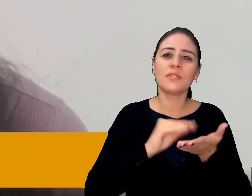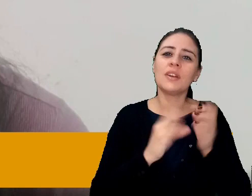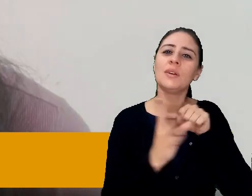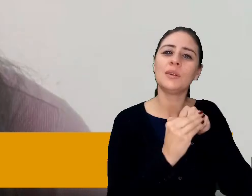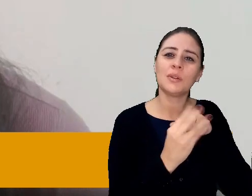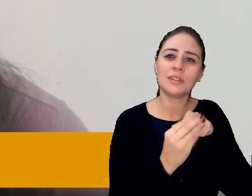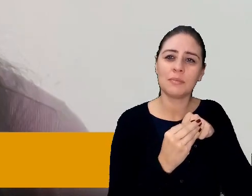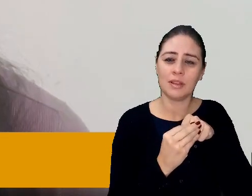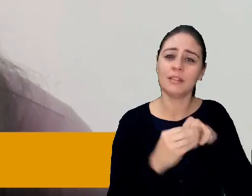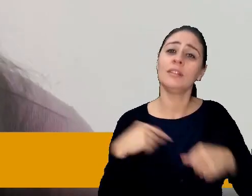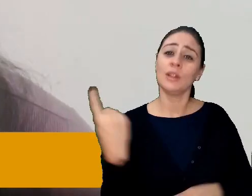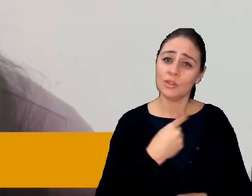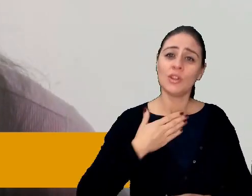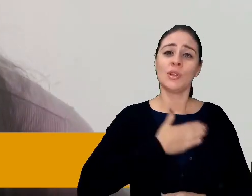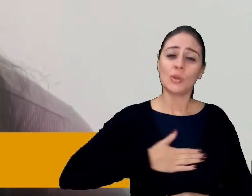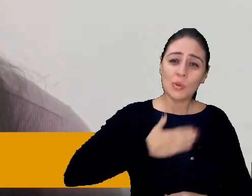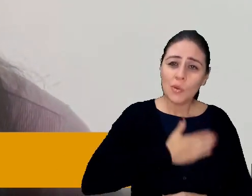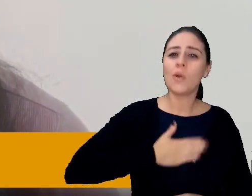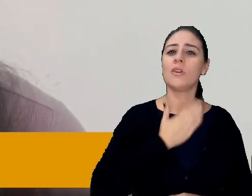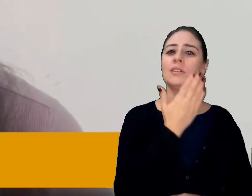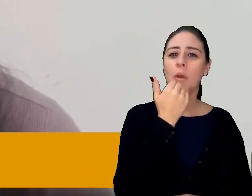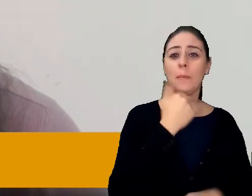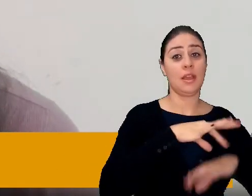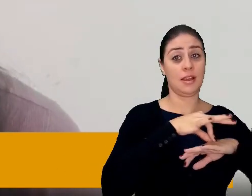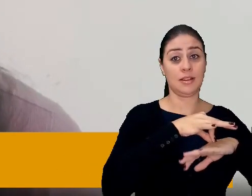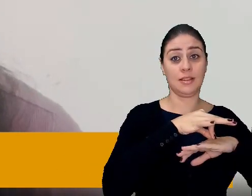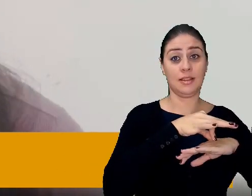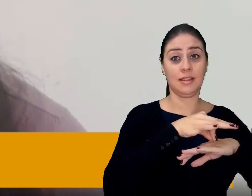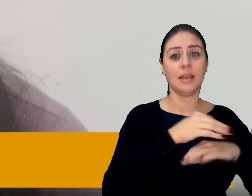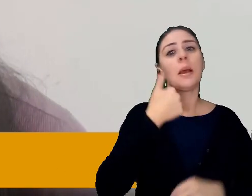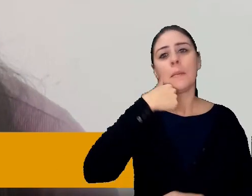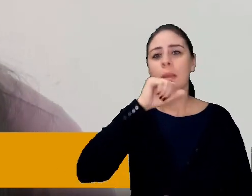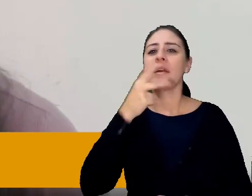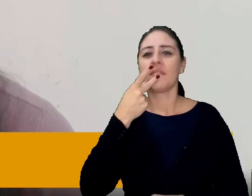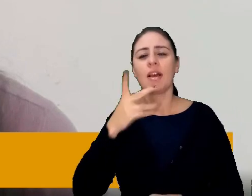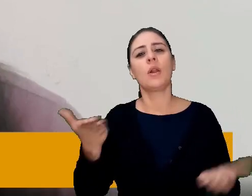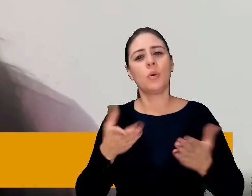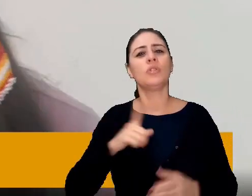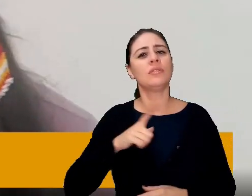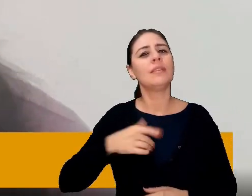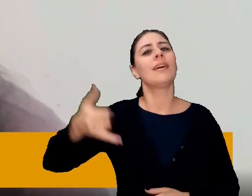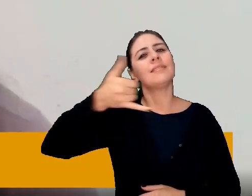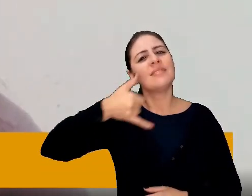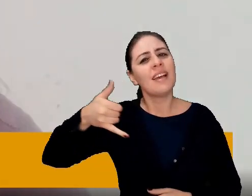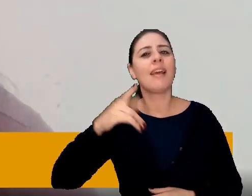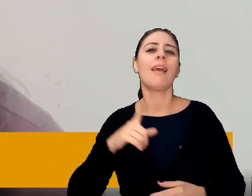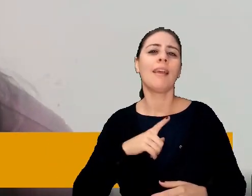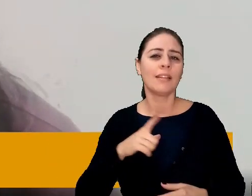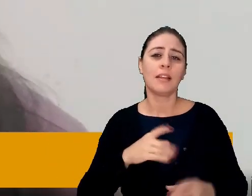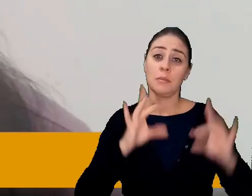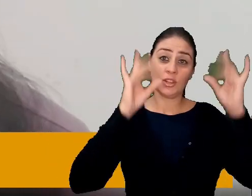ver, a gente é um povo que a gente gosta de consumir carne, né? A minha mãe fala que hoje a gente tem o azeite para temperar a panela,